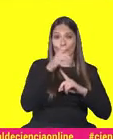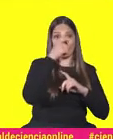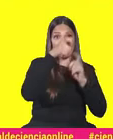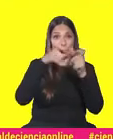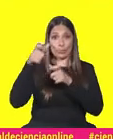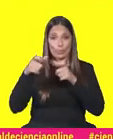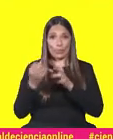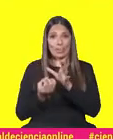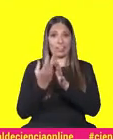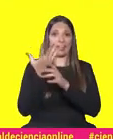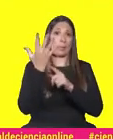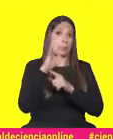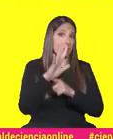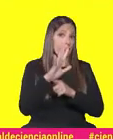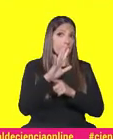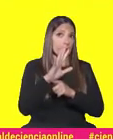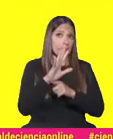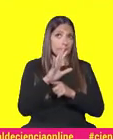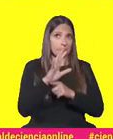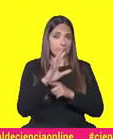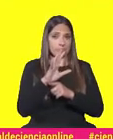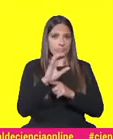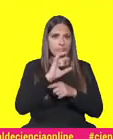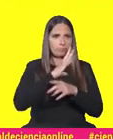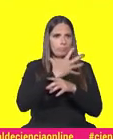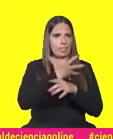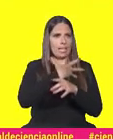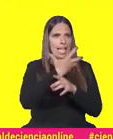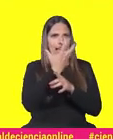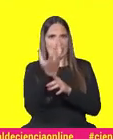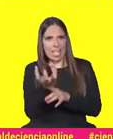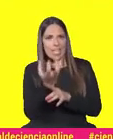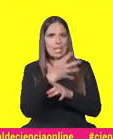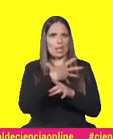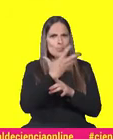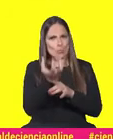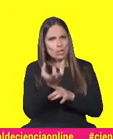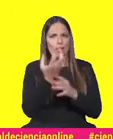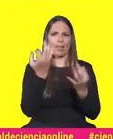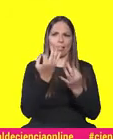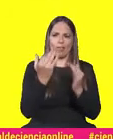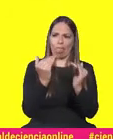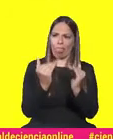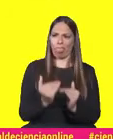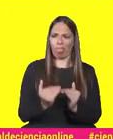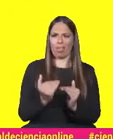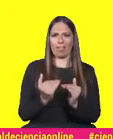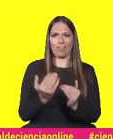no desenvolvimento, por exemplo, de radares, que apesar de tudo continuam a ser muito inferiores àqueles que os